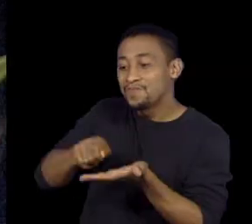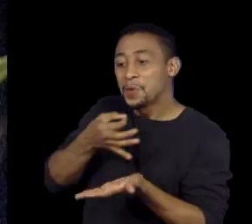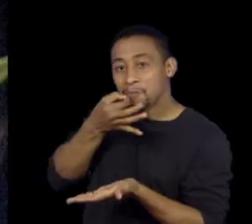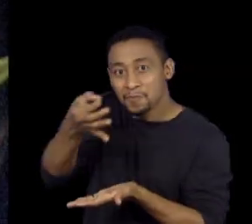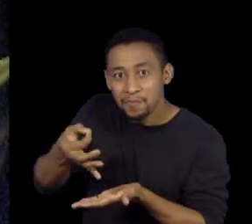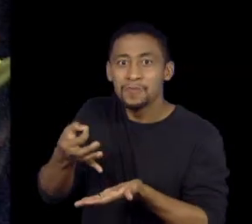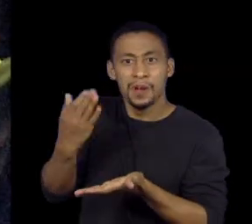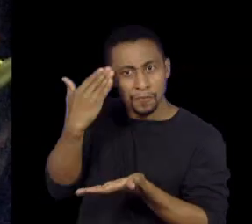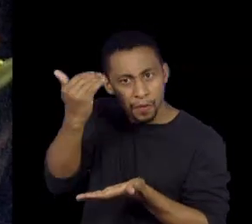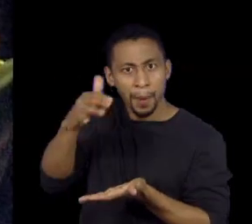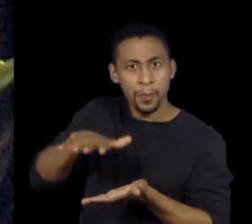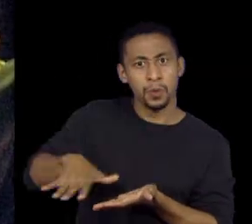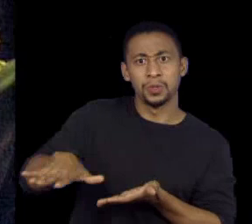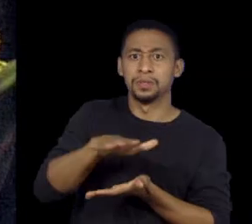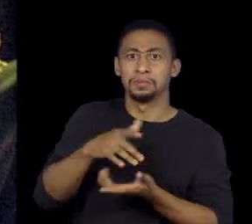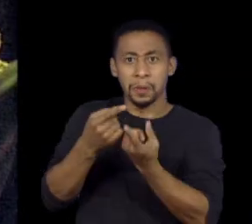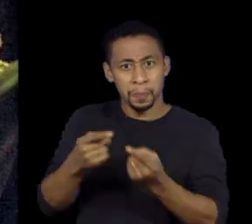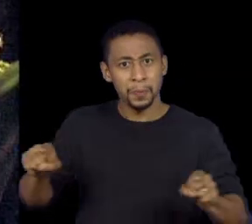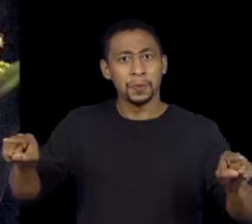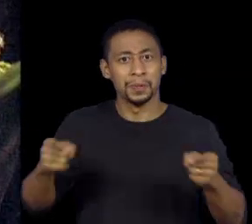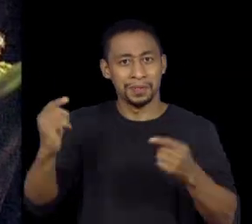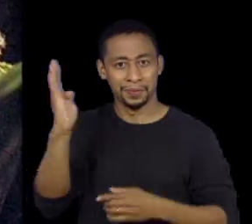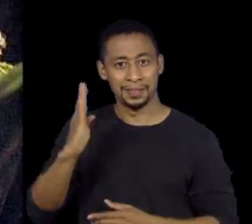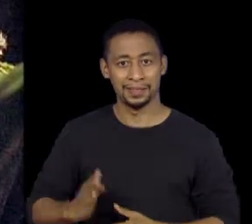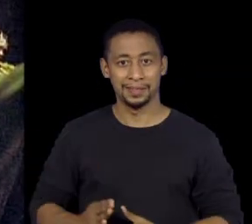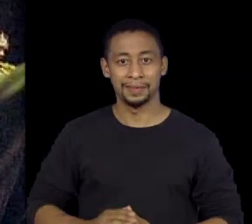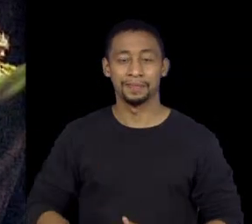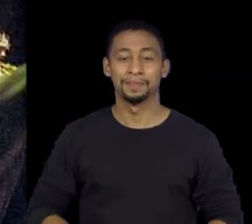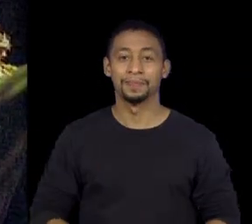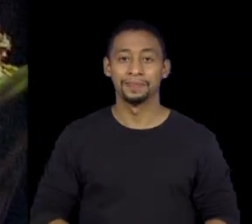críticos e estudiosos da música brasileira.